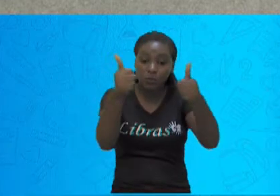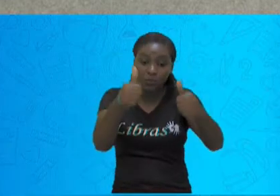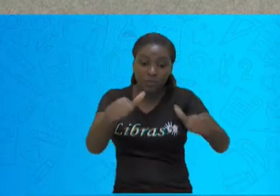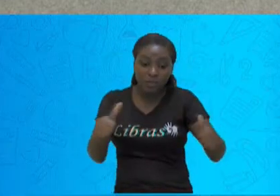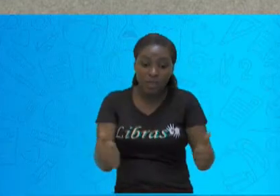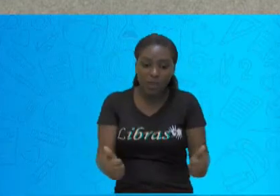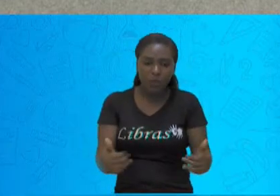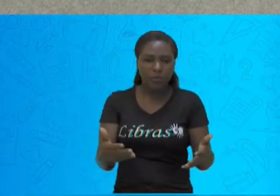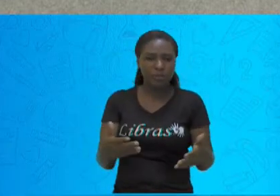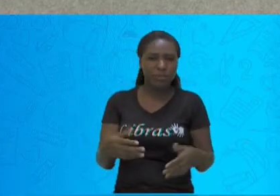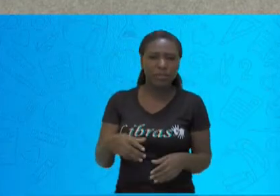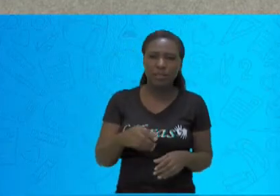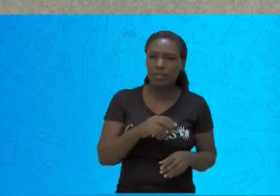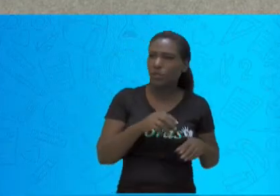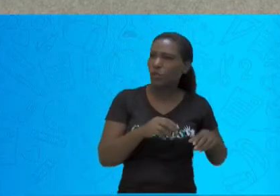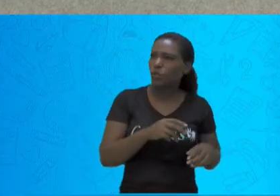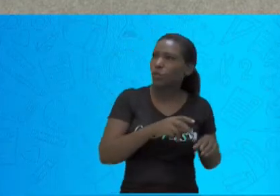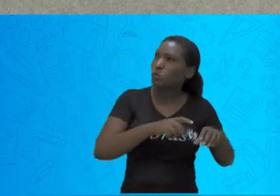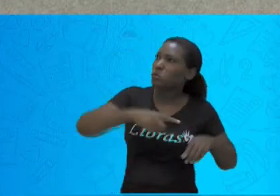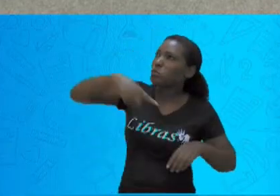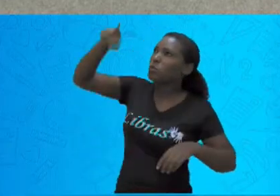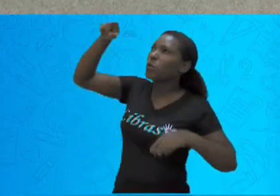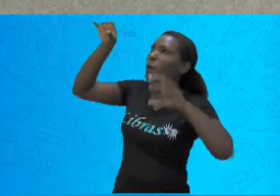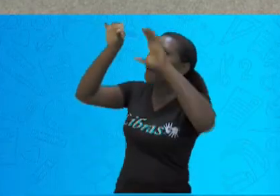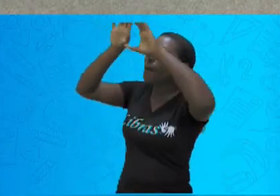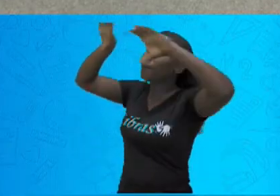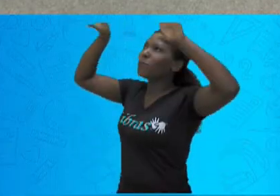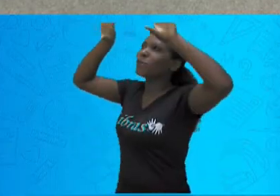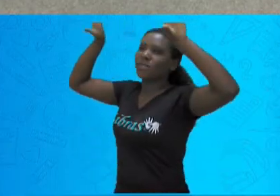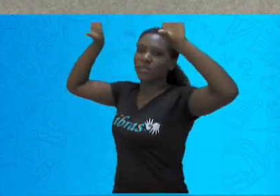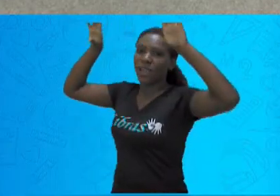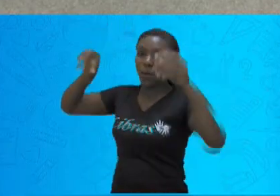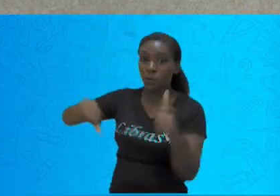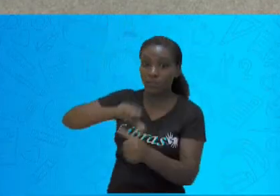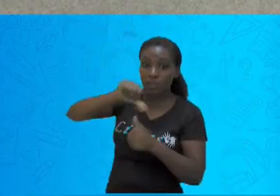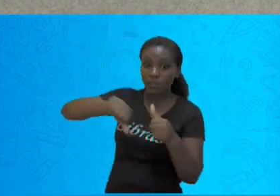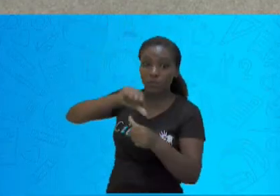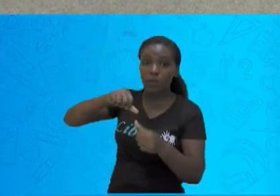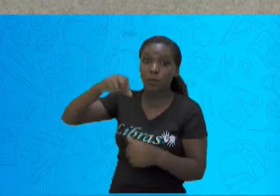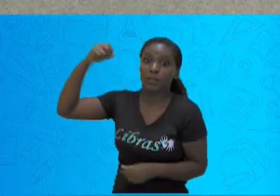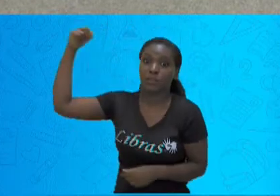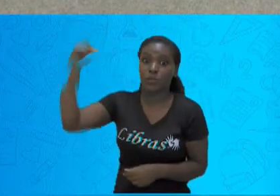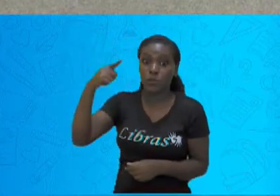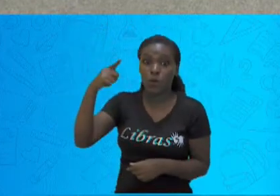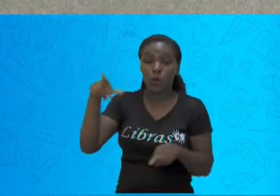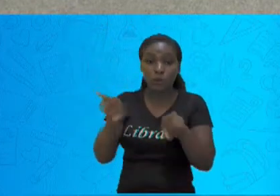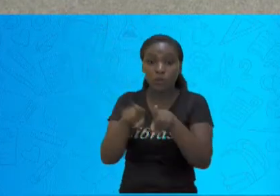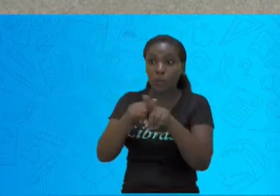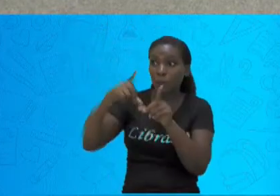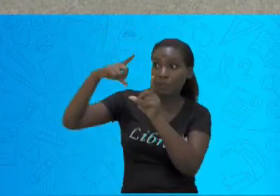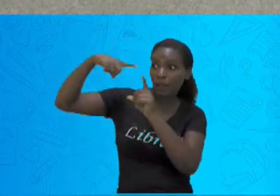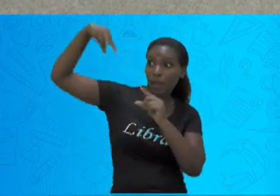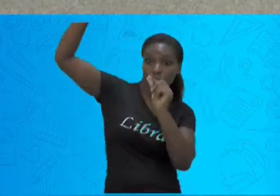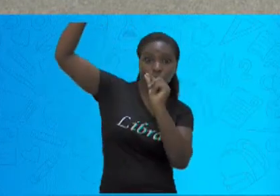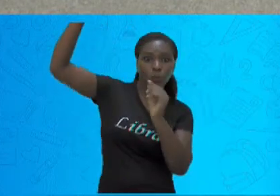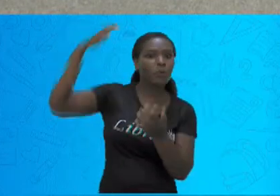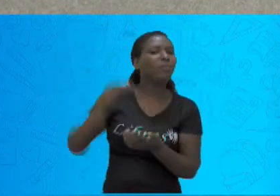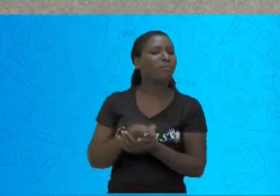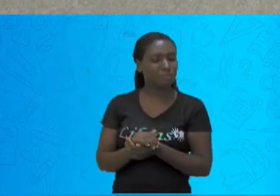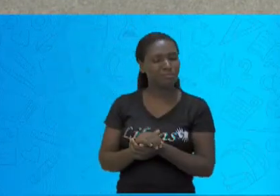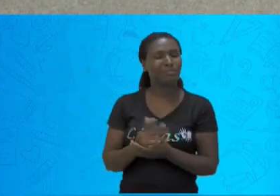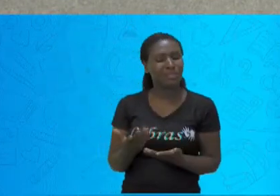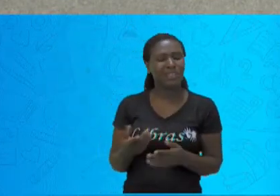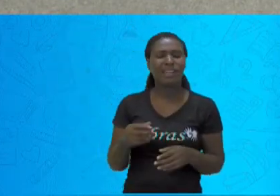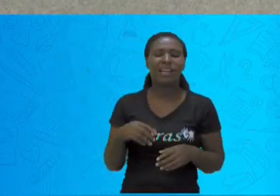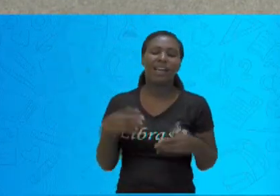interessante isso, né? Vamos ver aqui, agora, antes de entrar na próxima aula, vamos só fazer uma